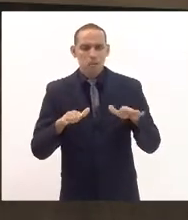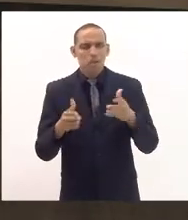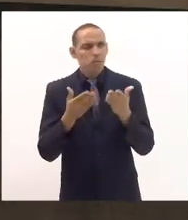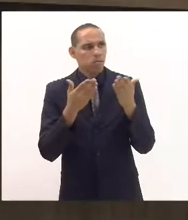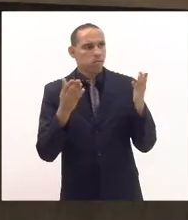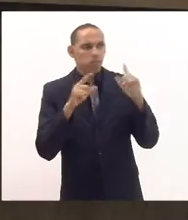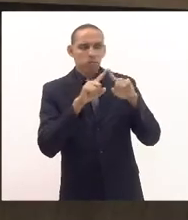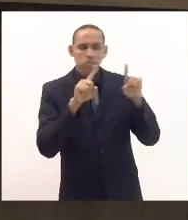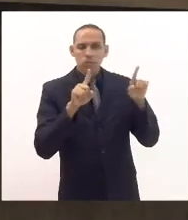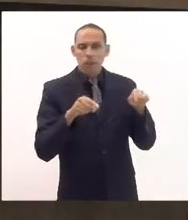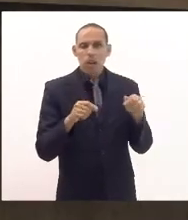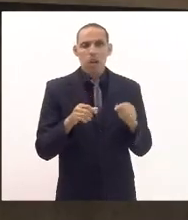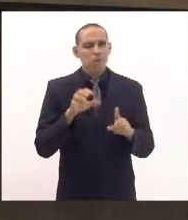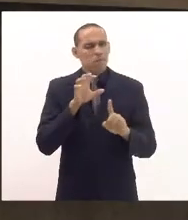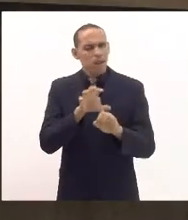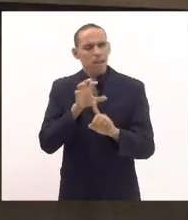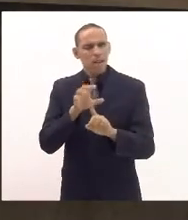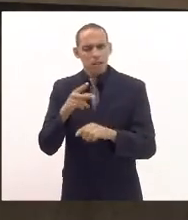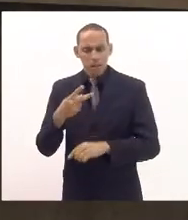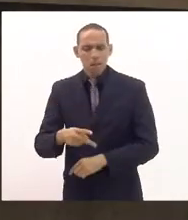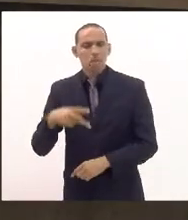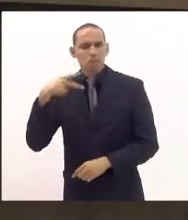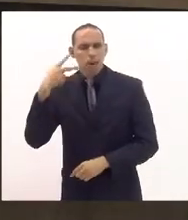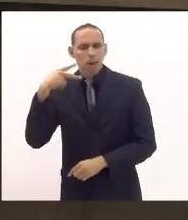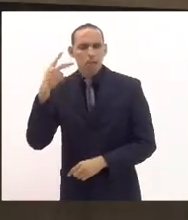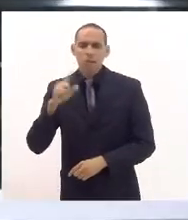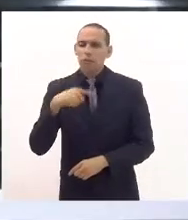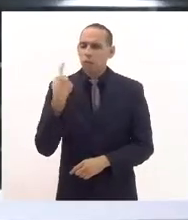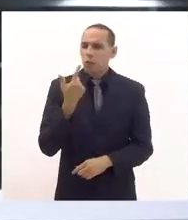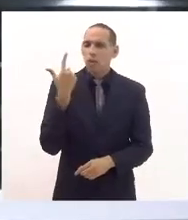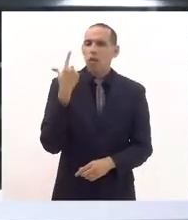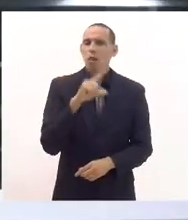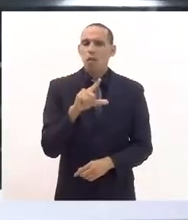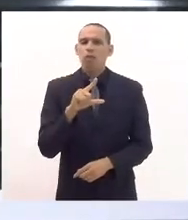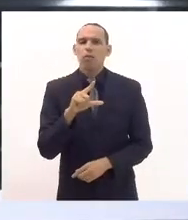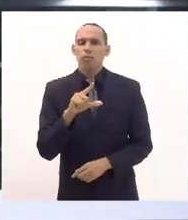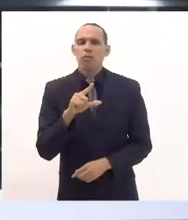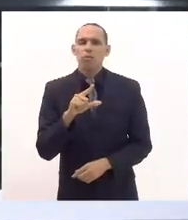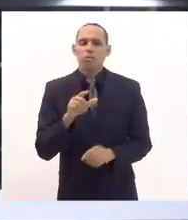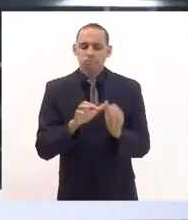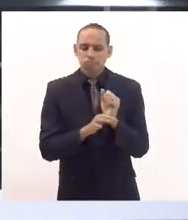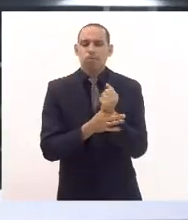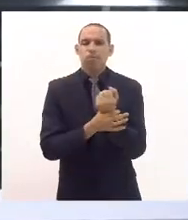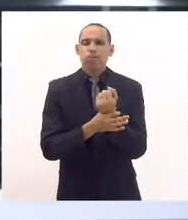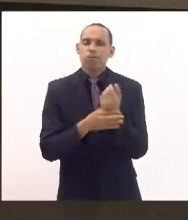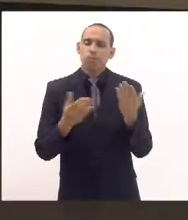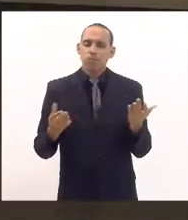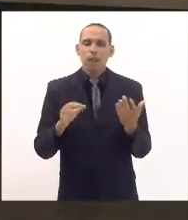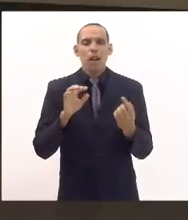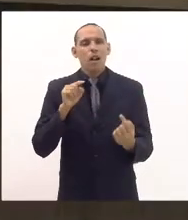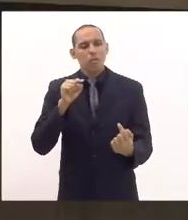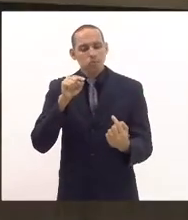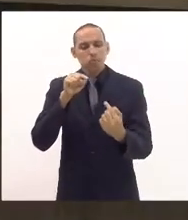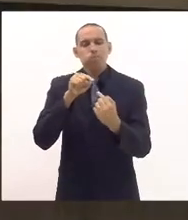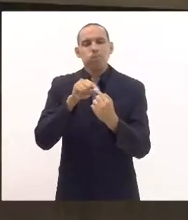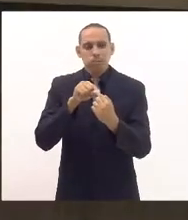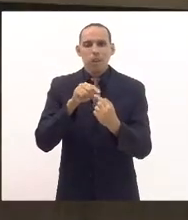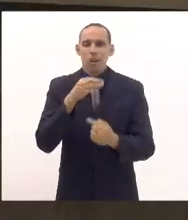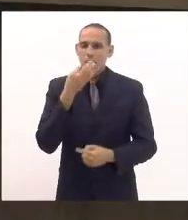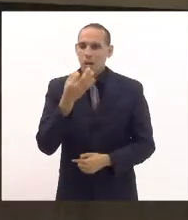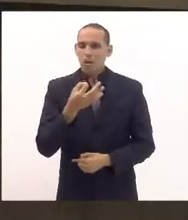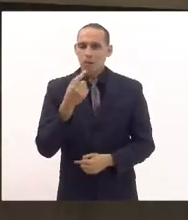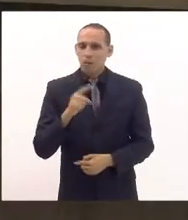dos Servidores com a pressão aqui do Parlamento que a gente vai conseguir ter essa garantia então nosso parecer é favorável